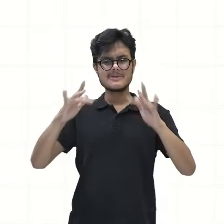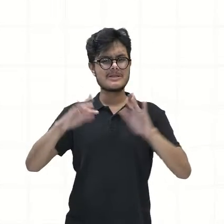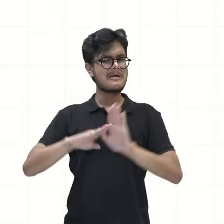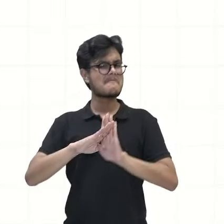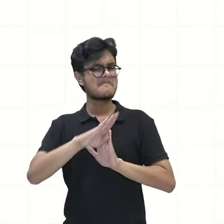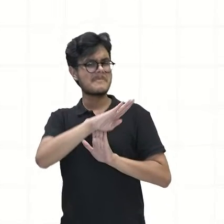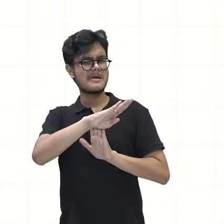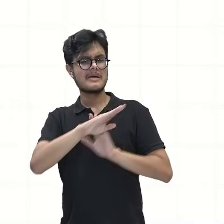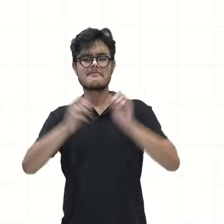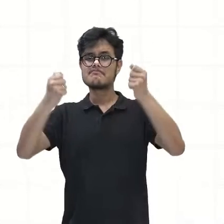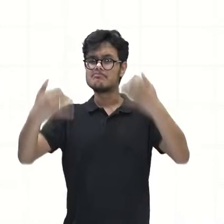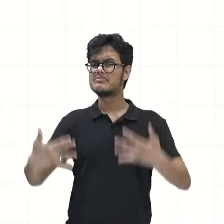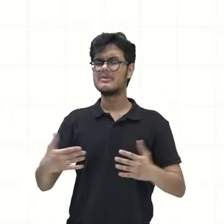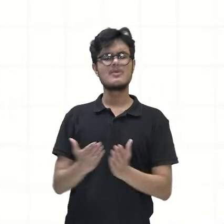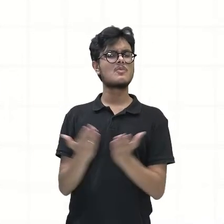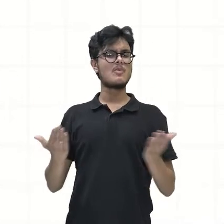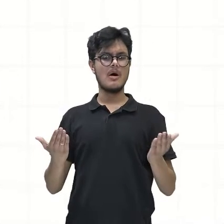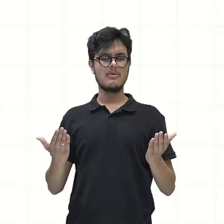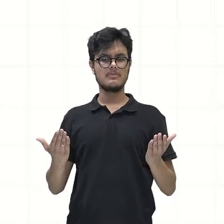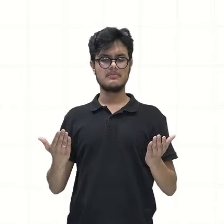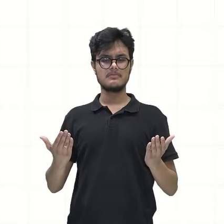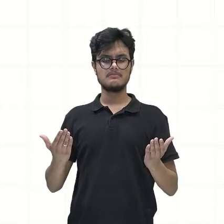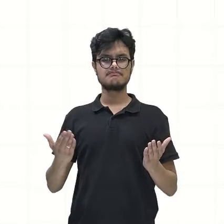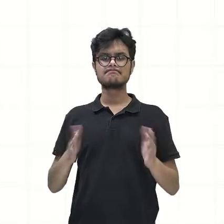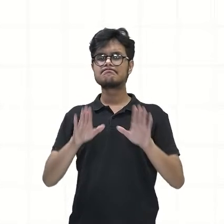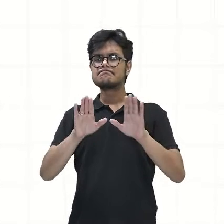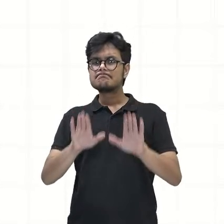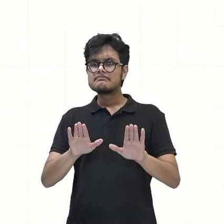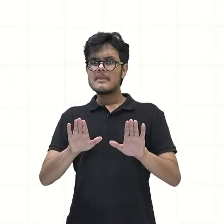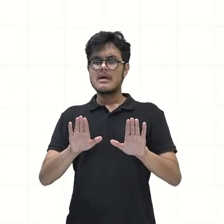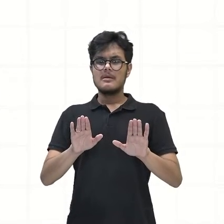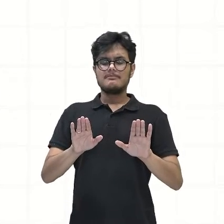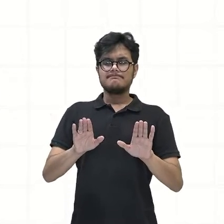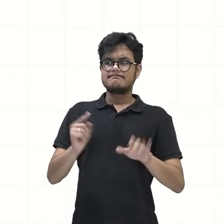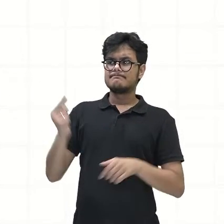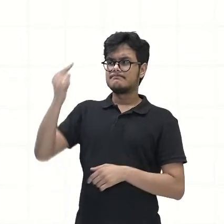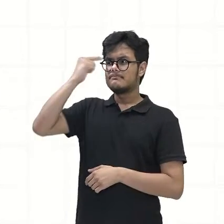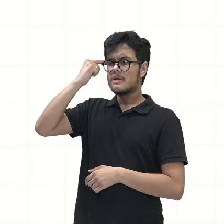crescimento. A única coisa que eu consigo, talvez, né,